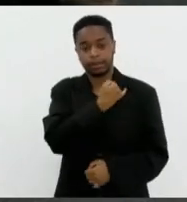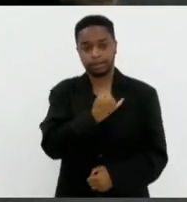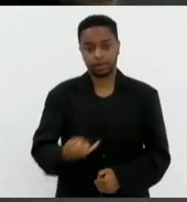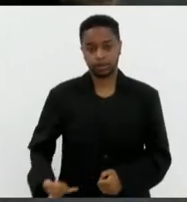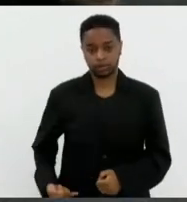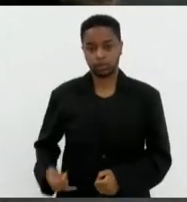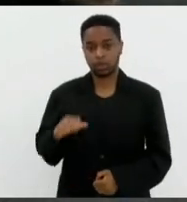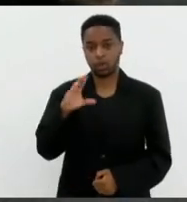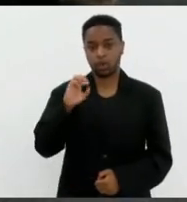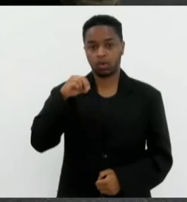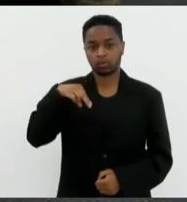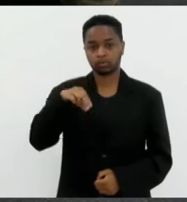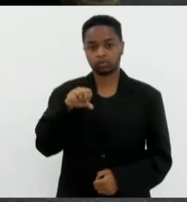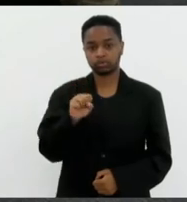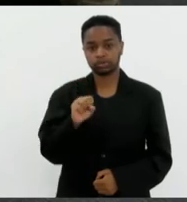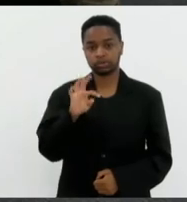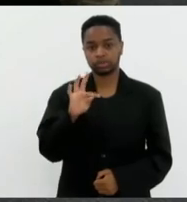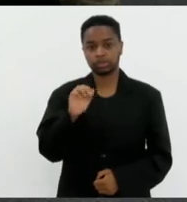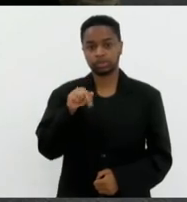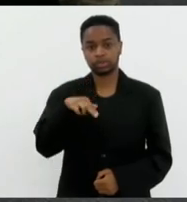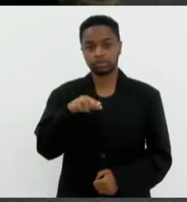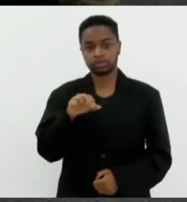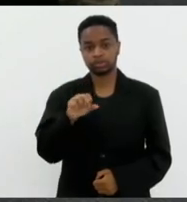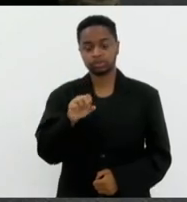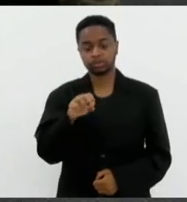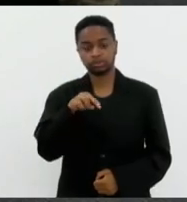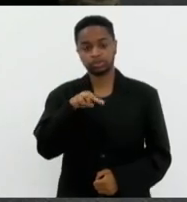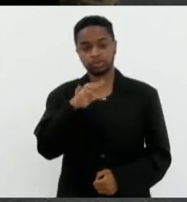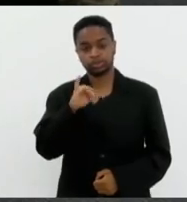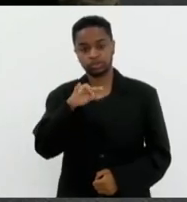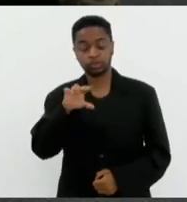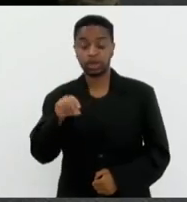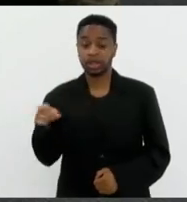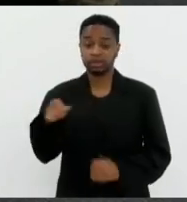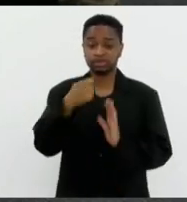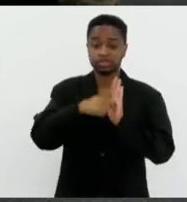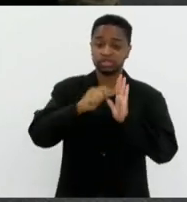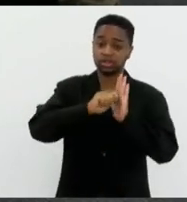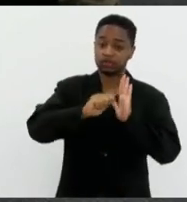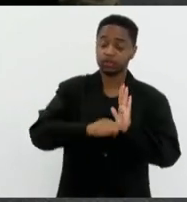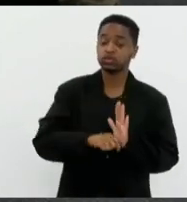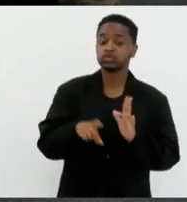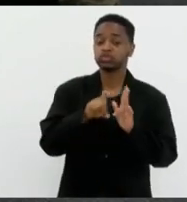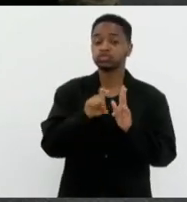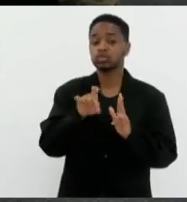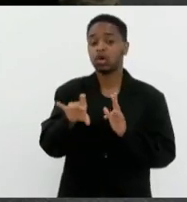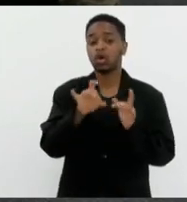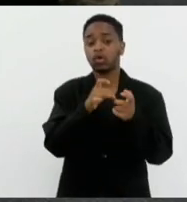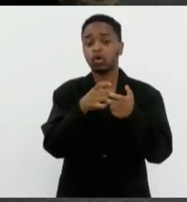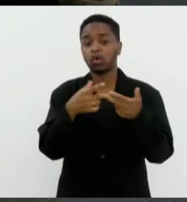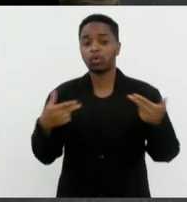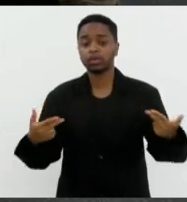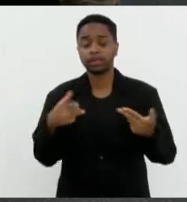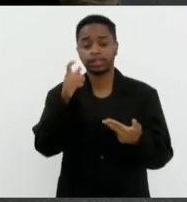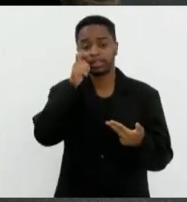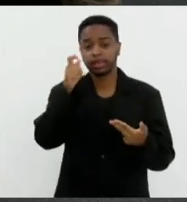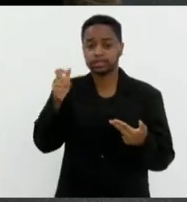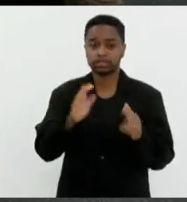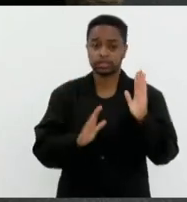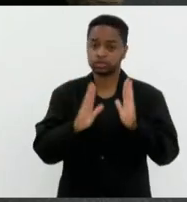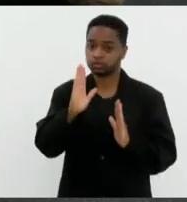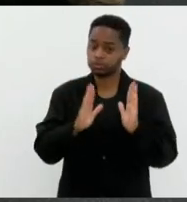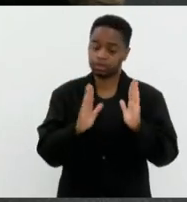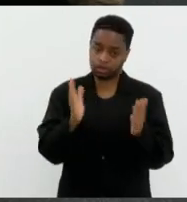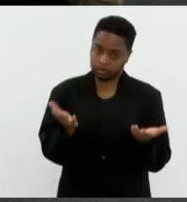cânon somente aquelas matérias que interessava a classe que dominava a igreja naquele